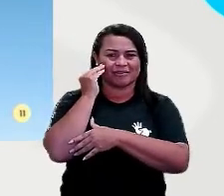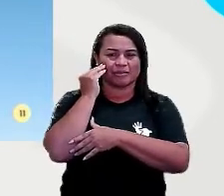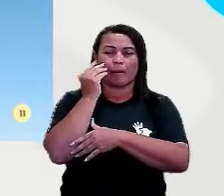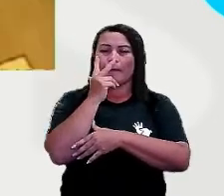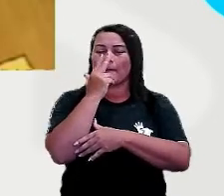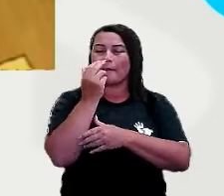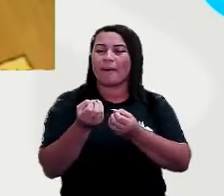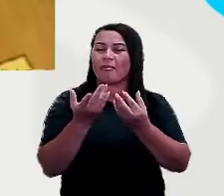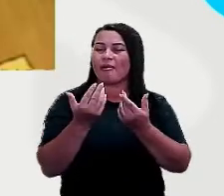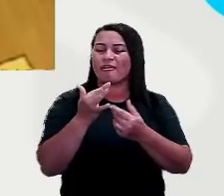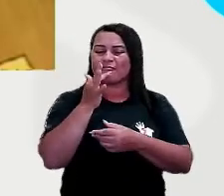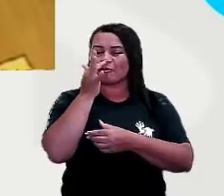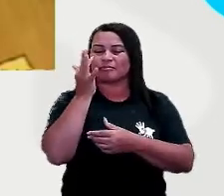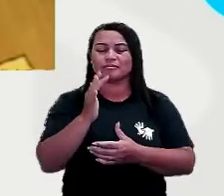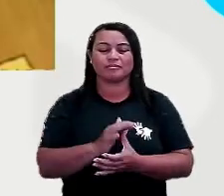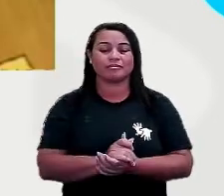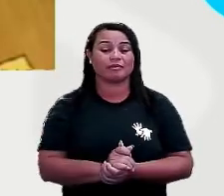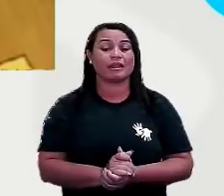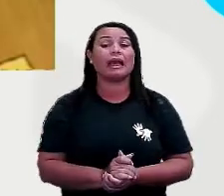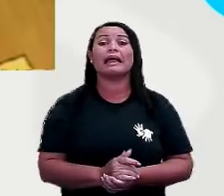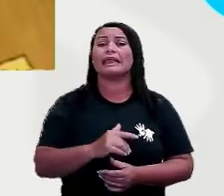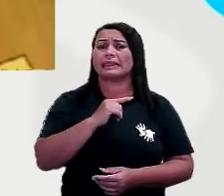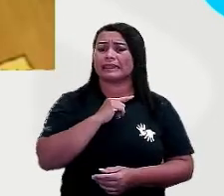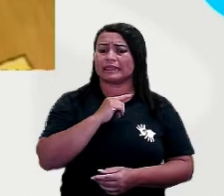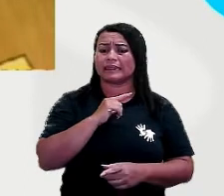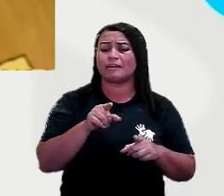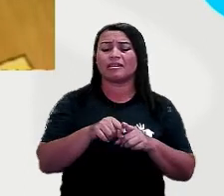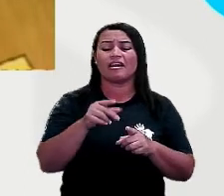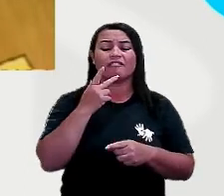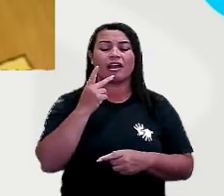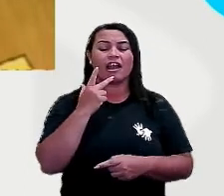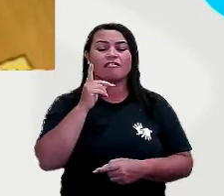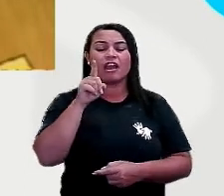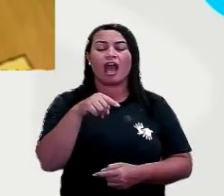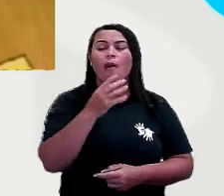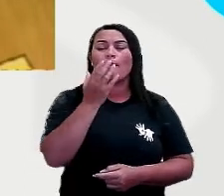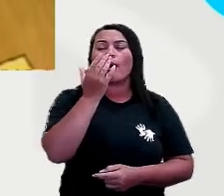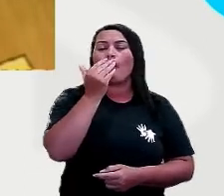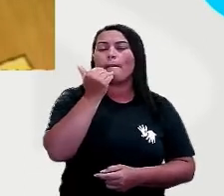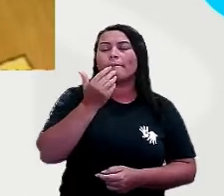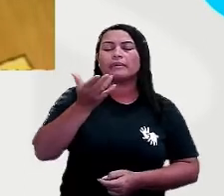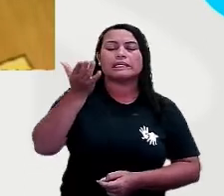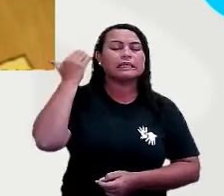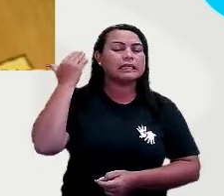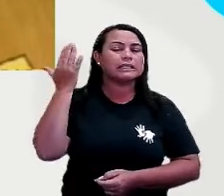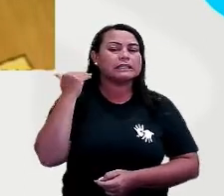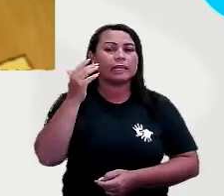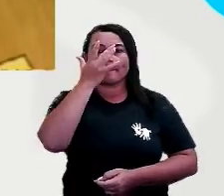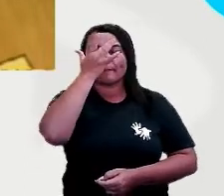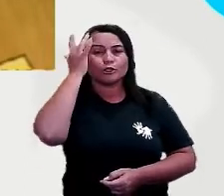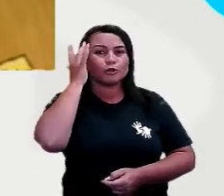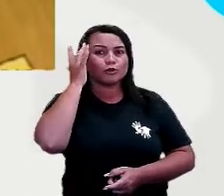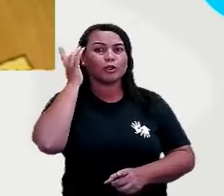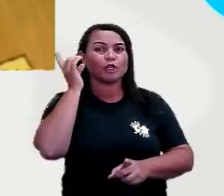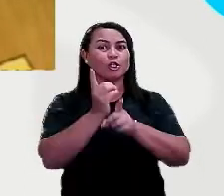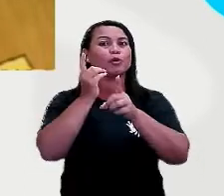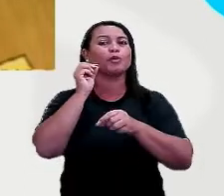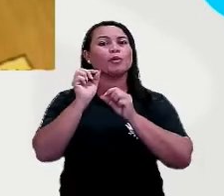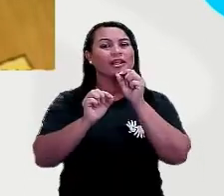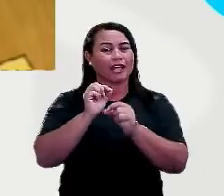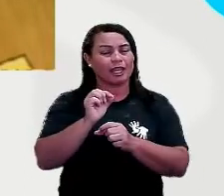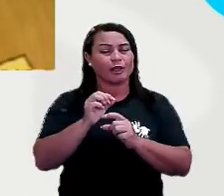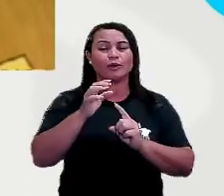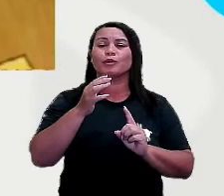flor. E ainda completava: é uma comida antiga. Quem descobriu foram os índios